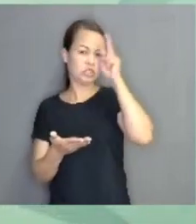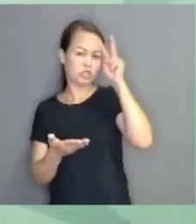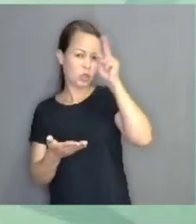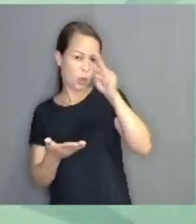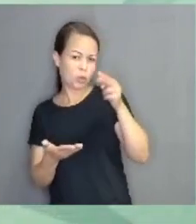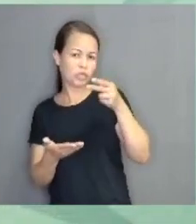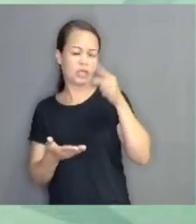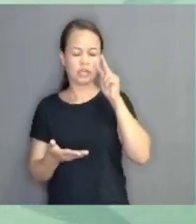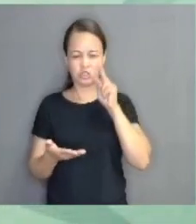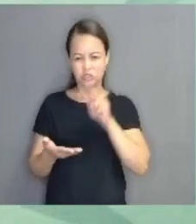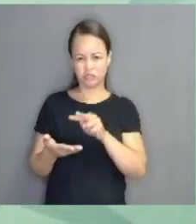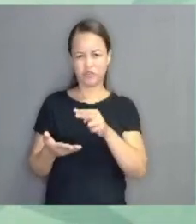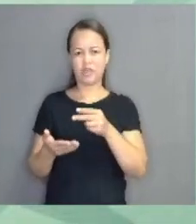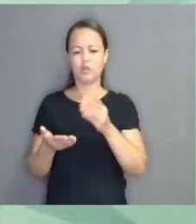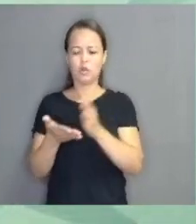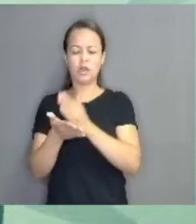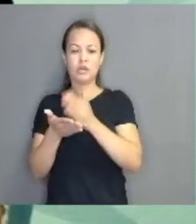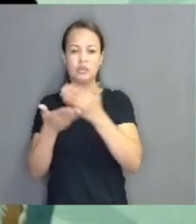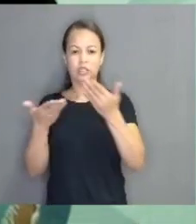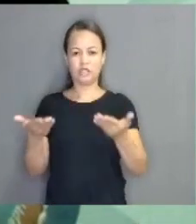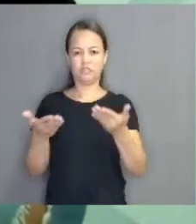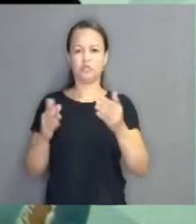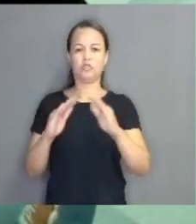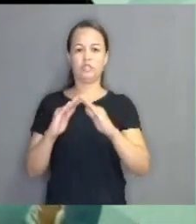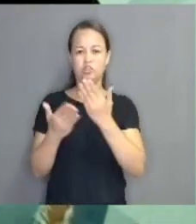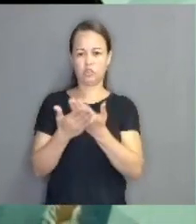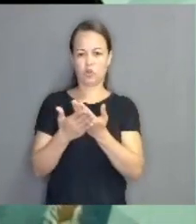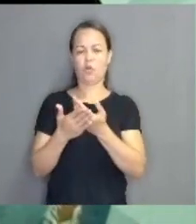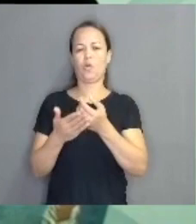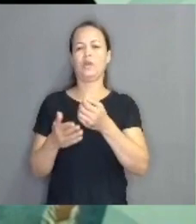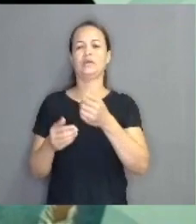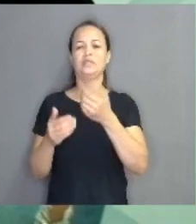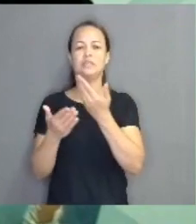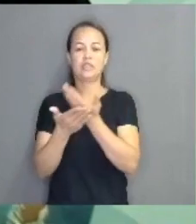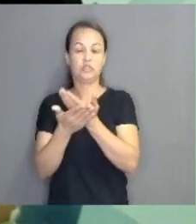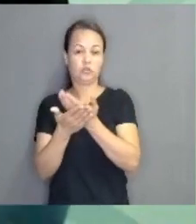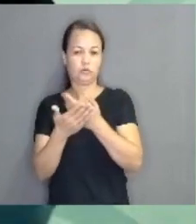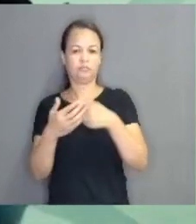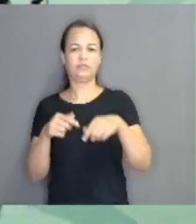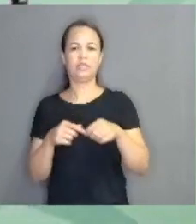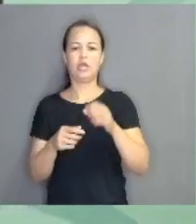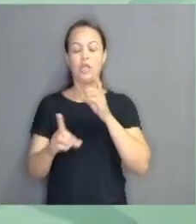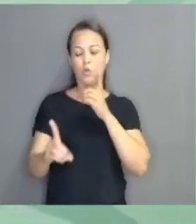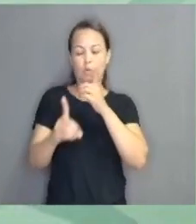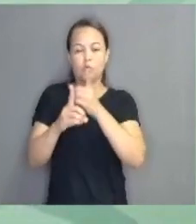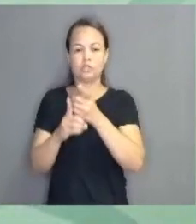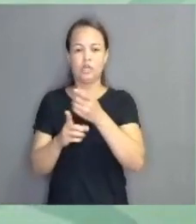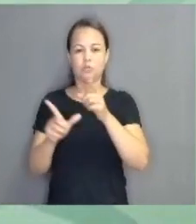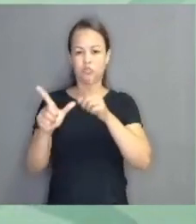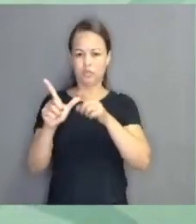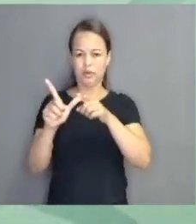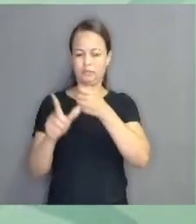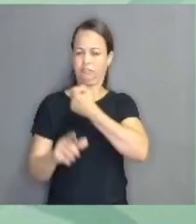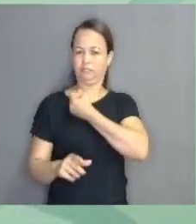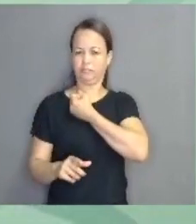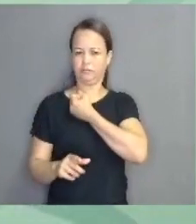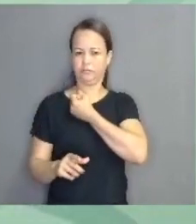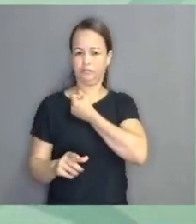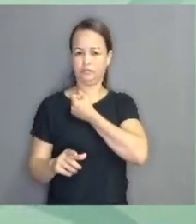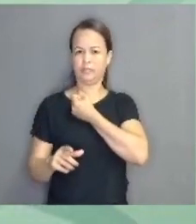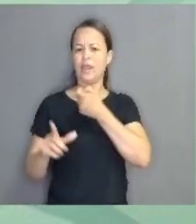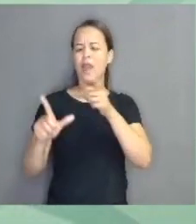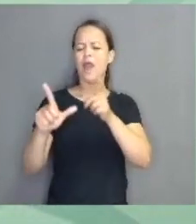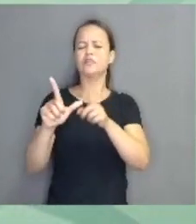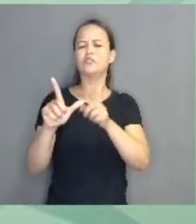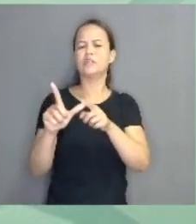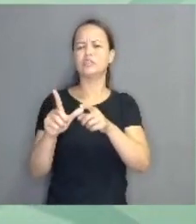quanto os livros da escola, que são chamados livros didáticos, nós encontramos letras e números. As letras estão nas páginas do livro